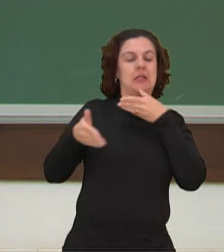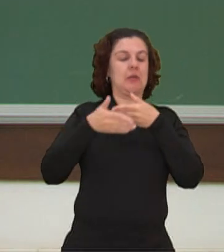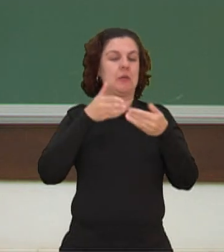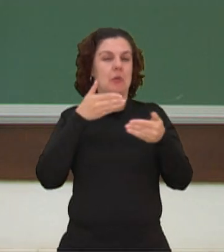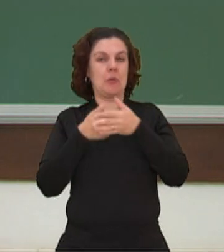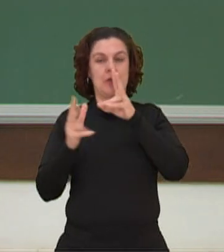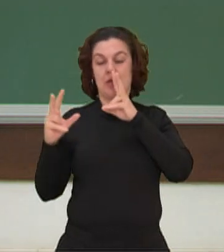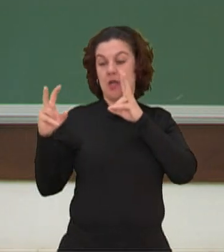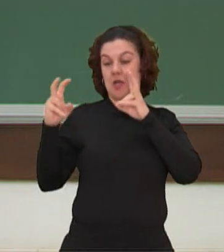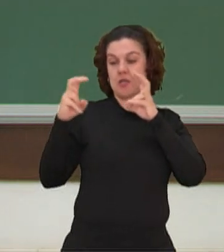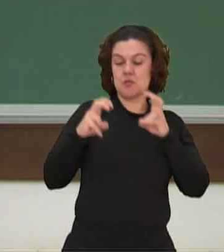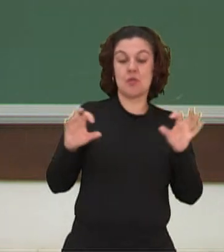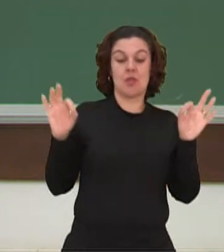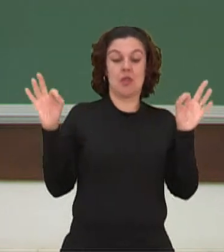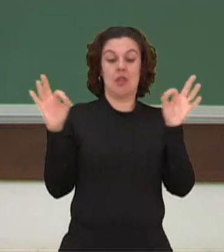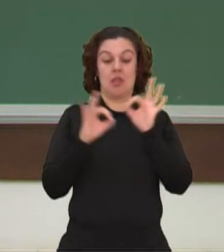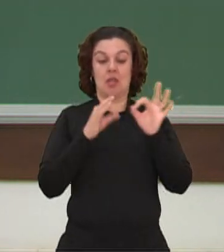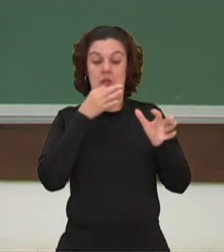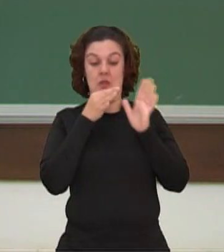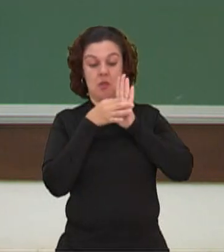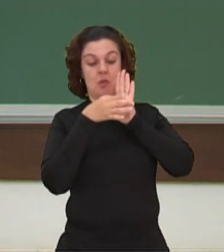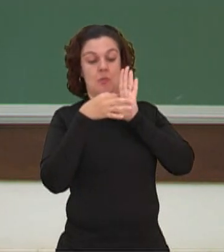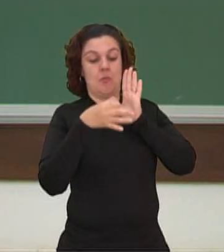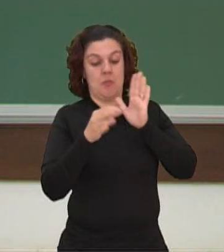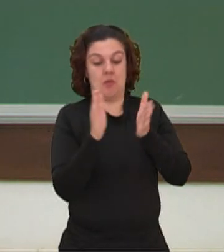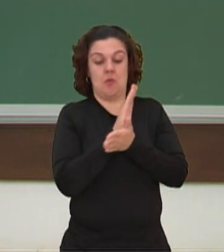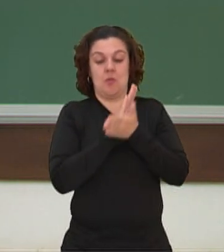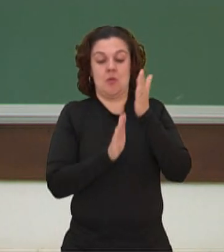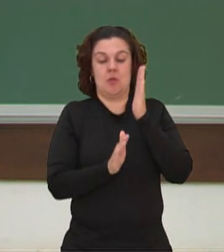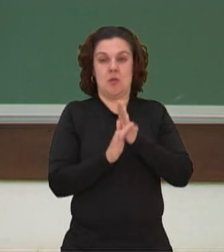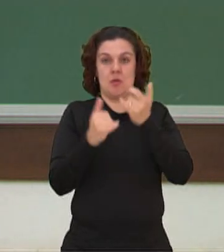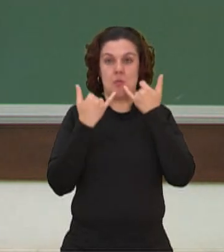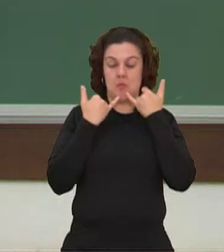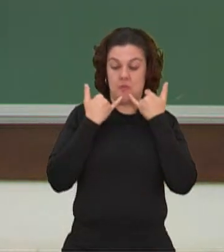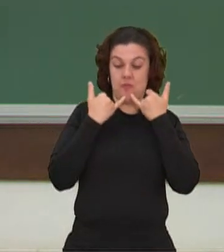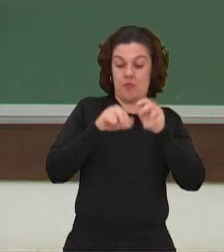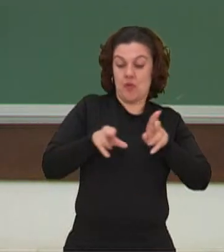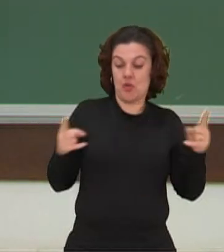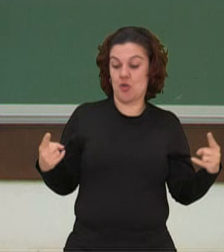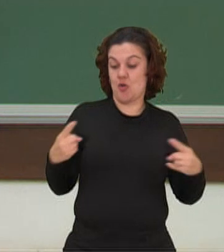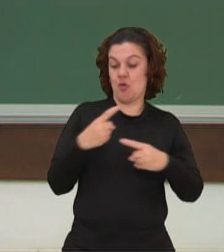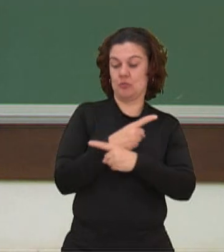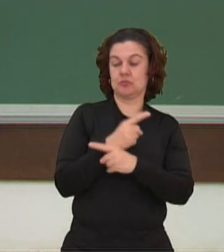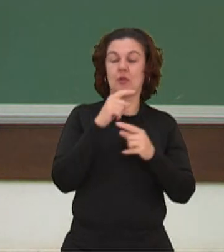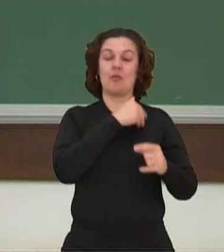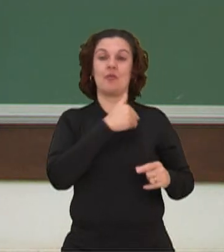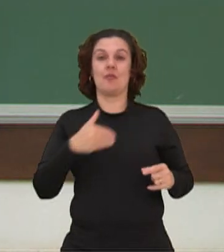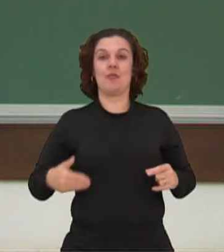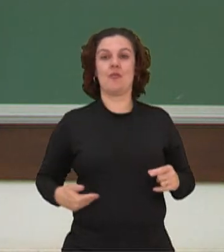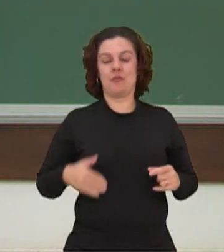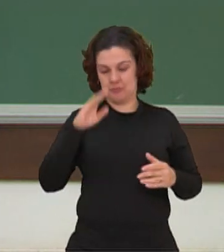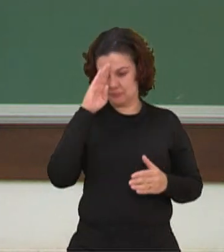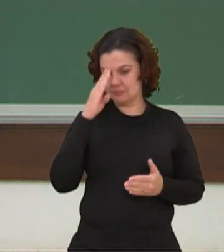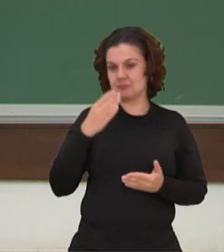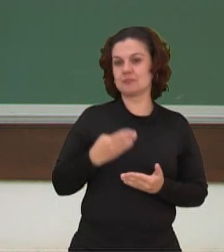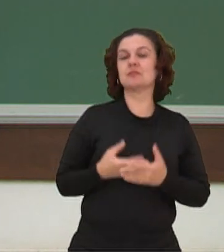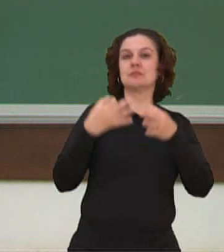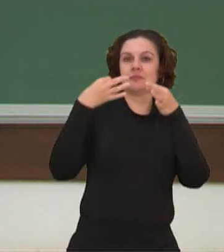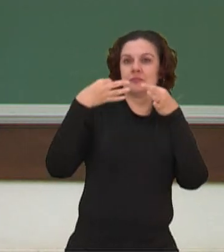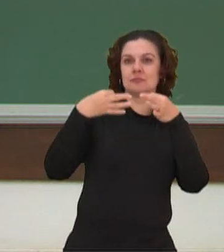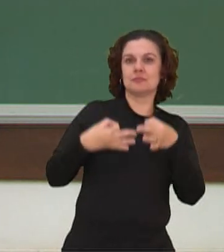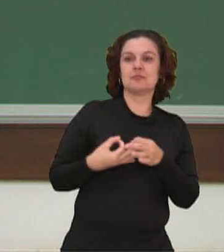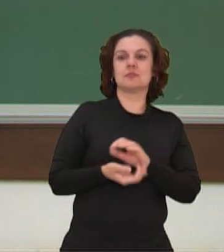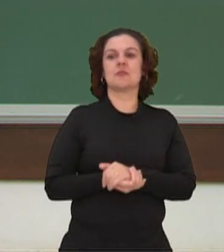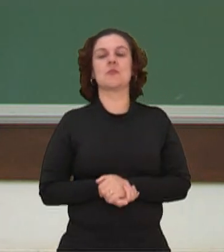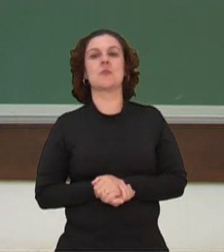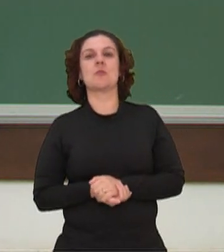assunto, para que nada, nenhuma opinião, nenhuma informação fosse contrária ao que o governo acreditava ser o correto,